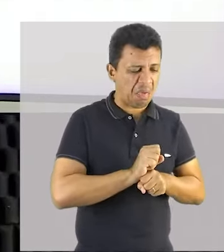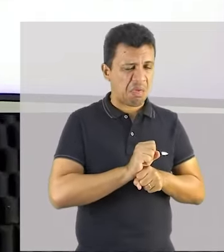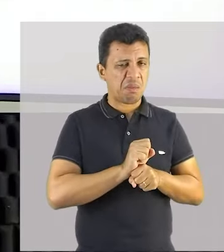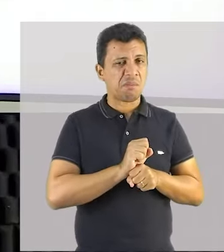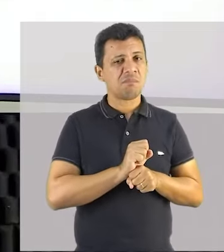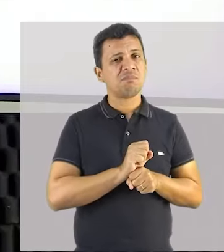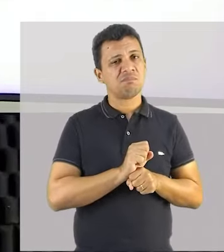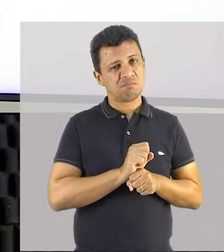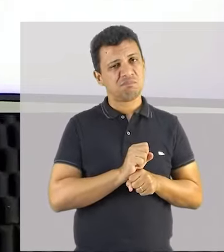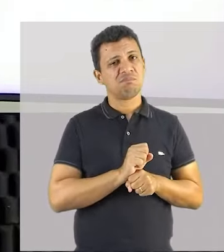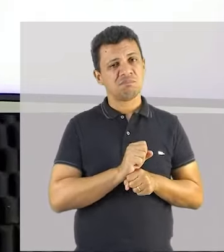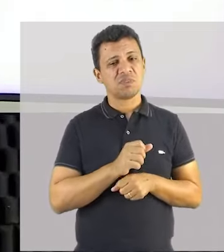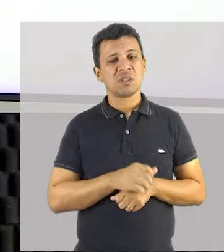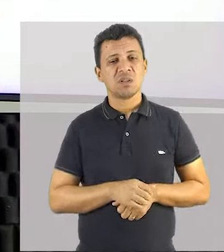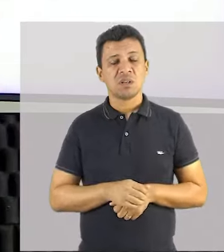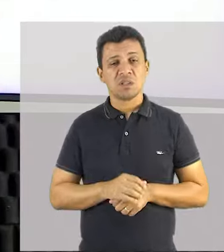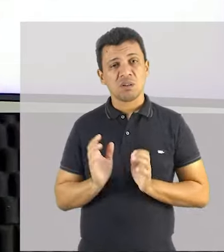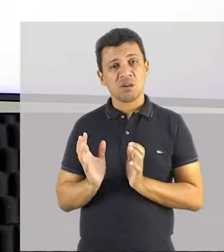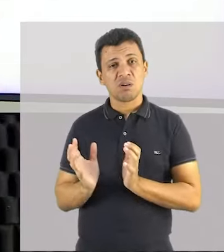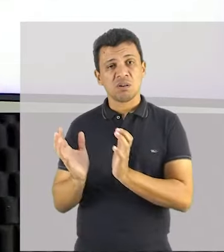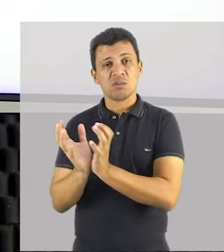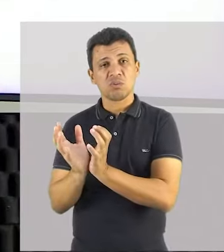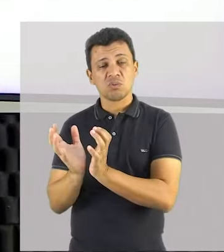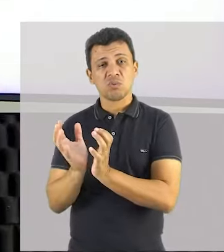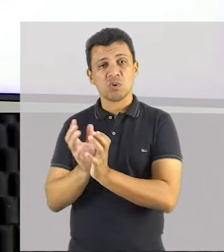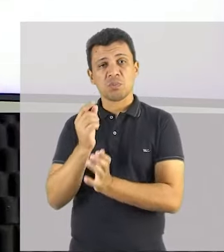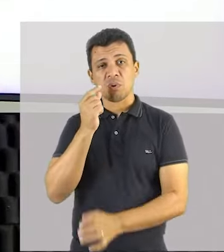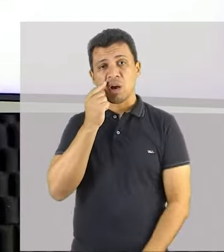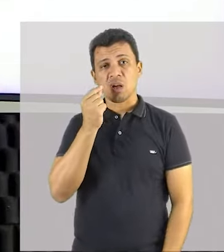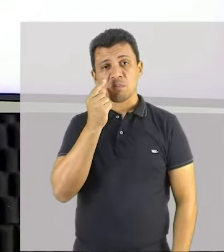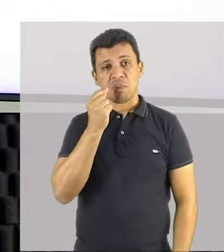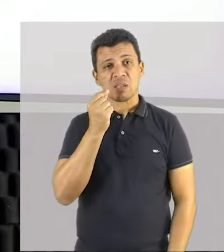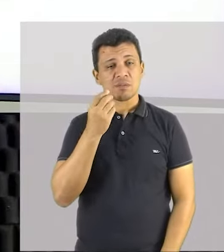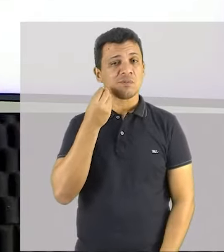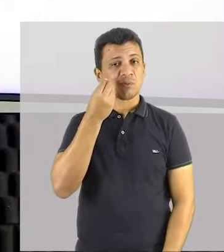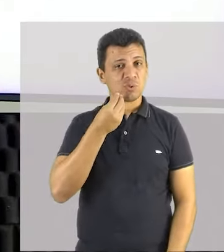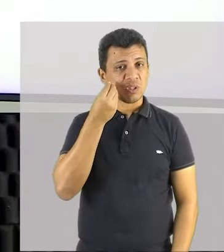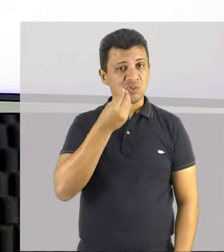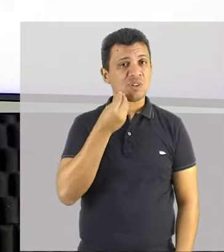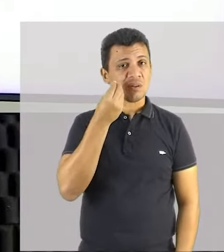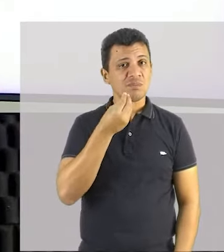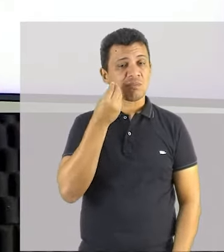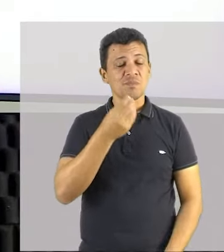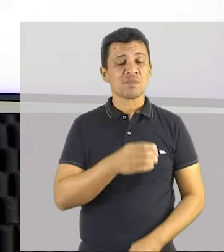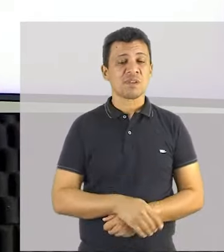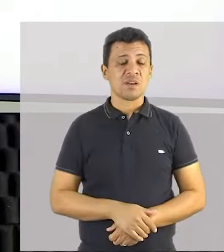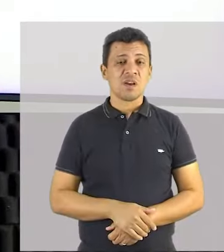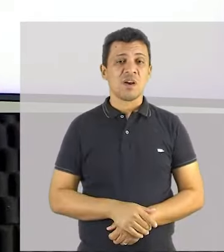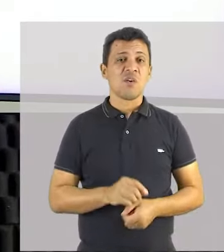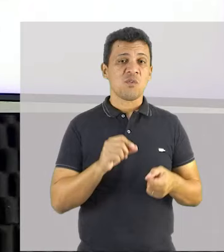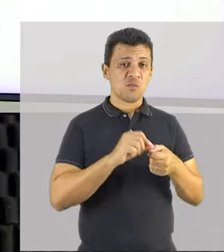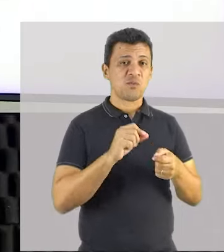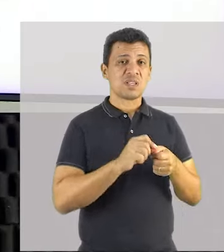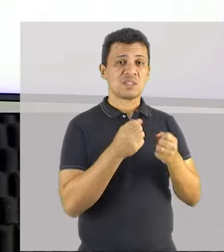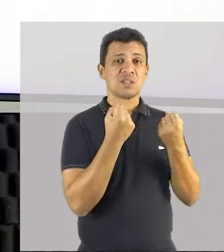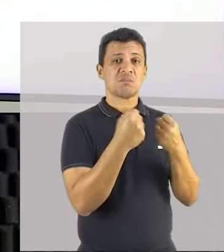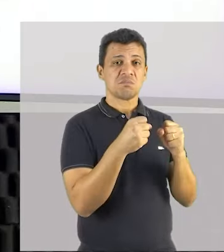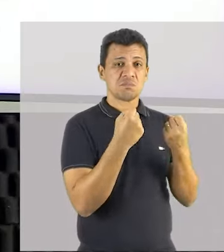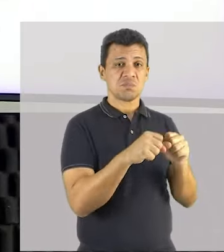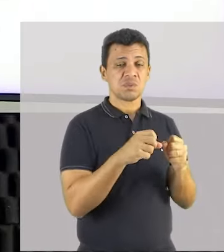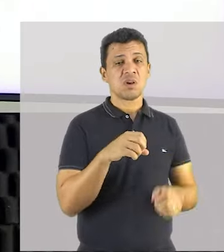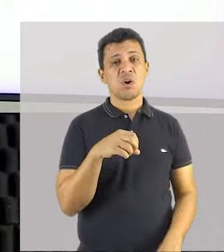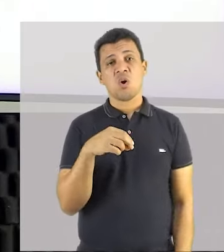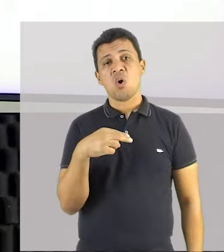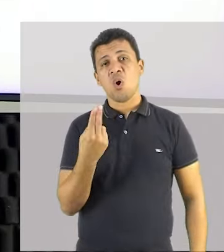grupos de animais foram testados com e sem o uso de anabolizantes certo eles fazend exercício Ou